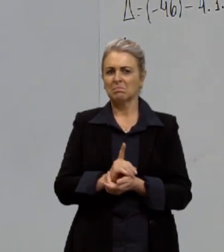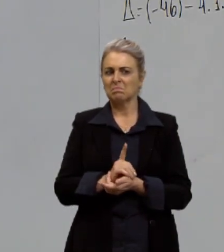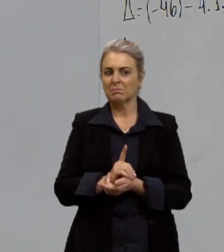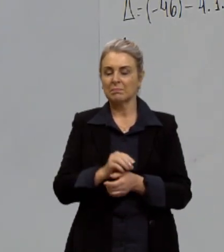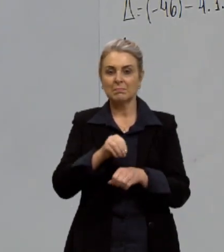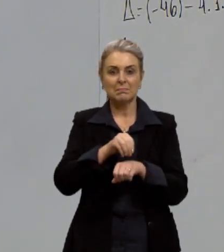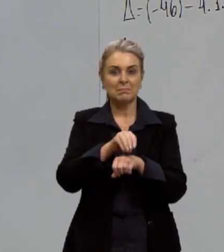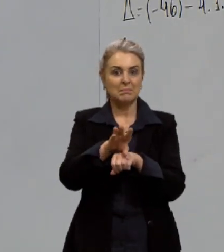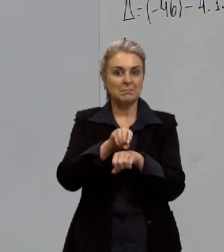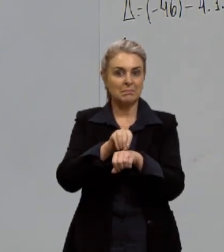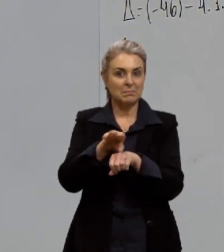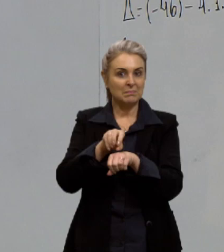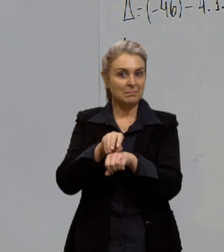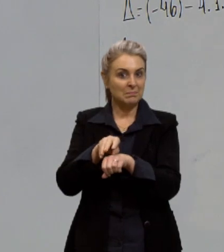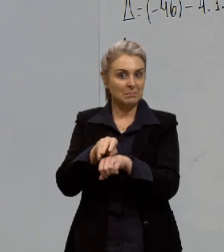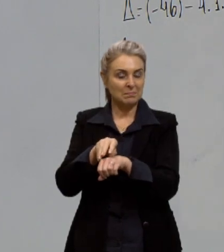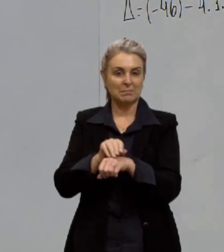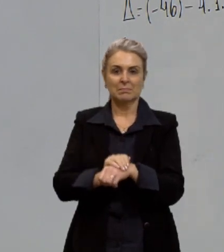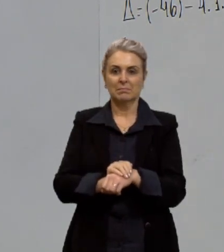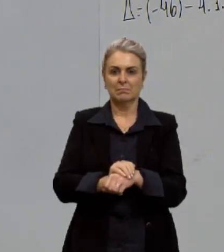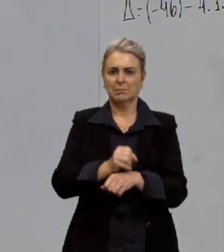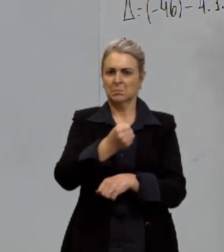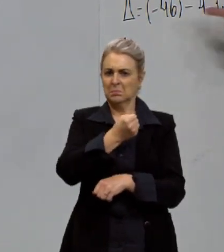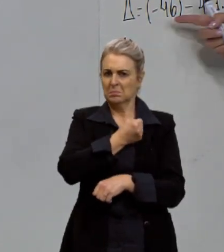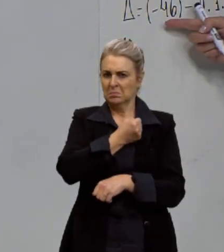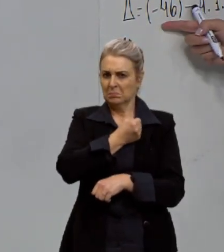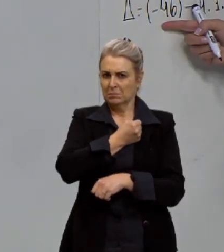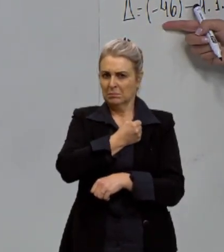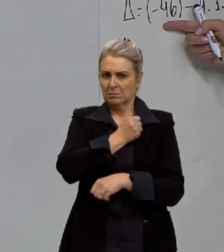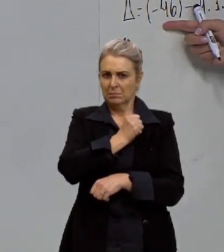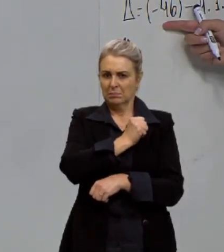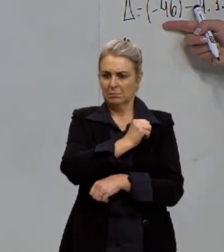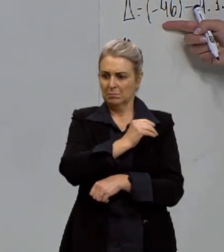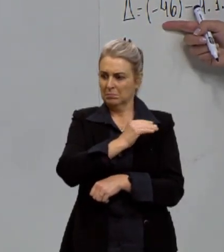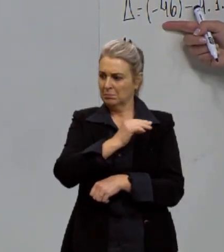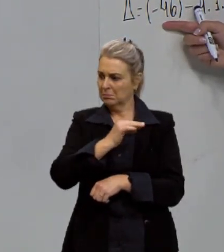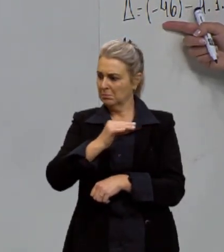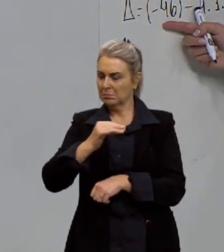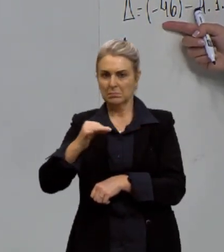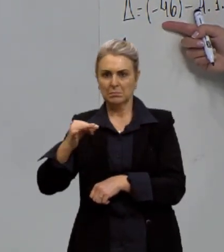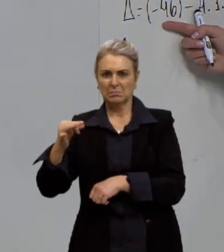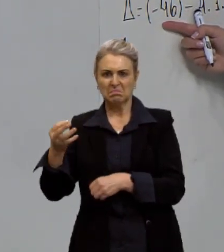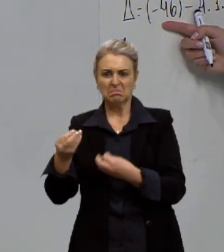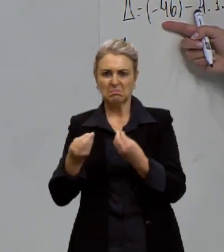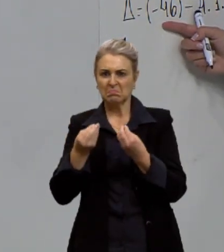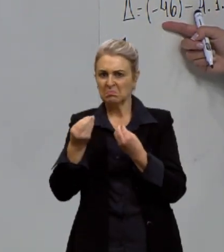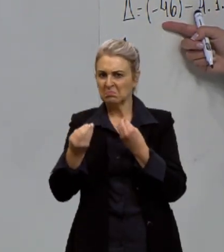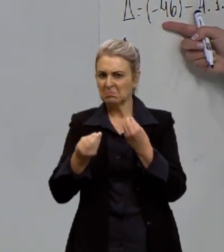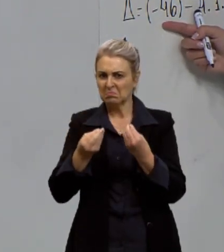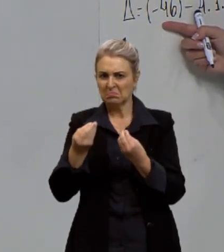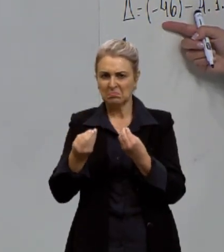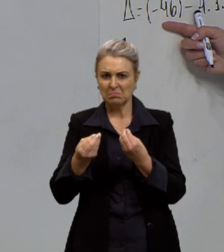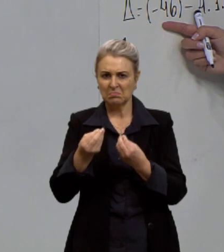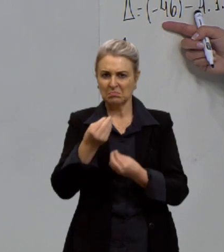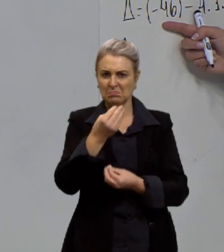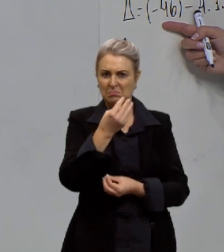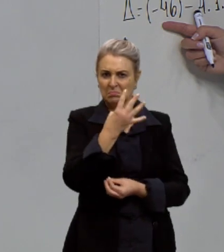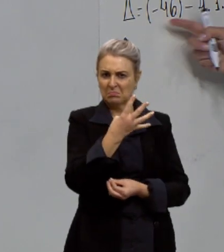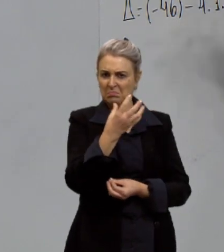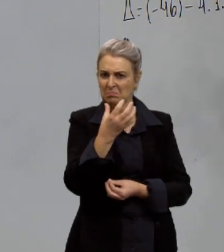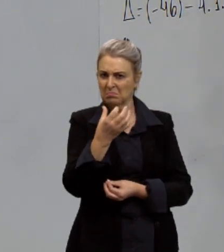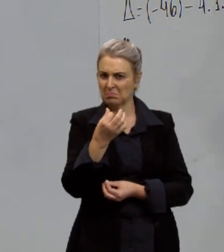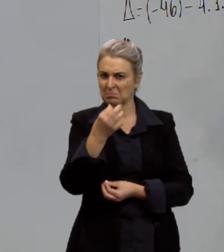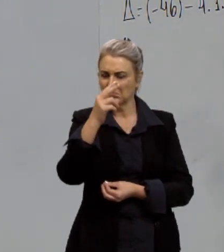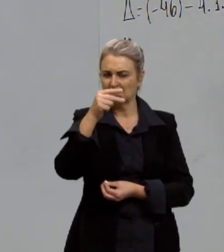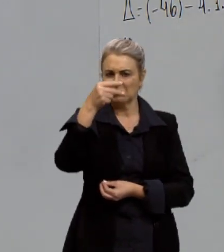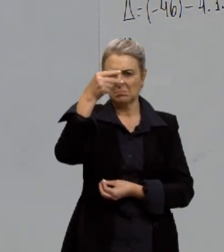dica. É um número grande para a gente saber, né, de cabeça quanto que é 46 ao quadrado. Então, para